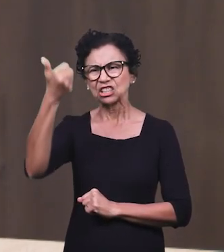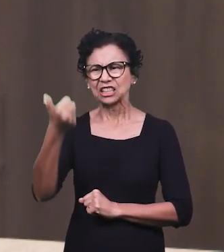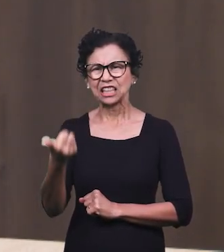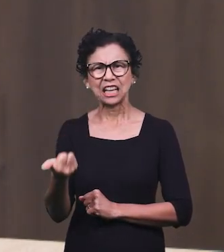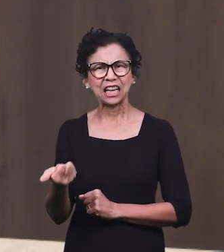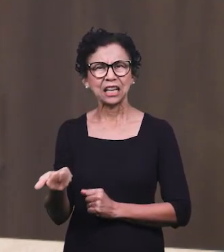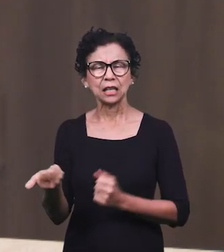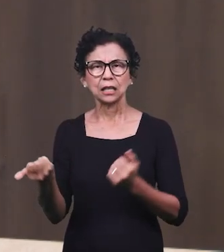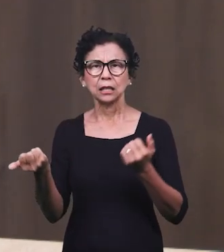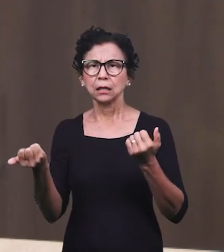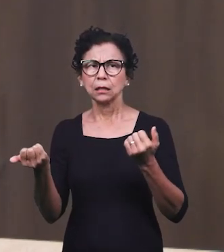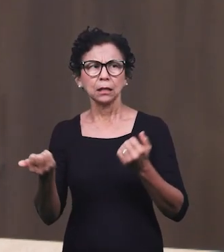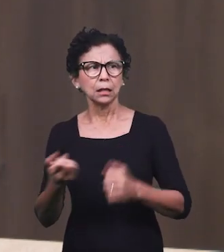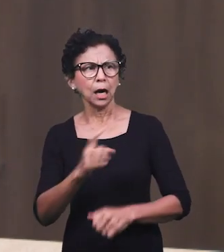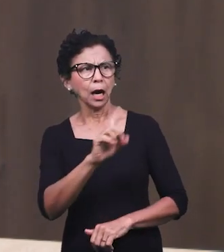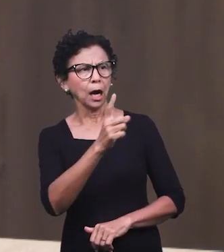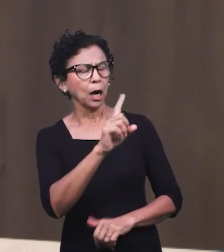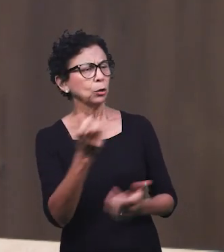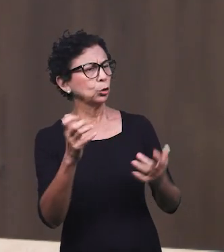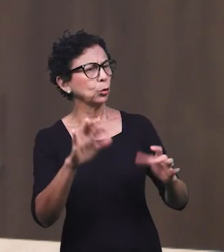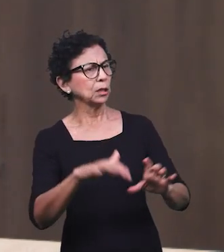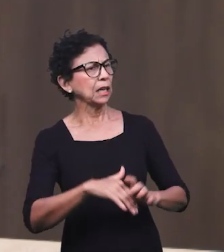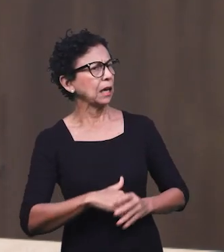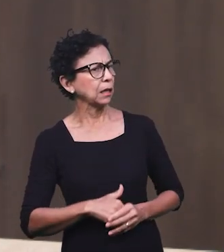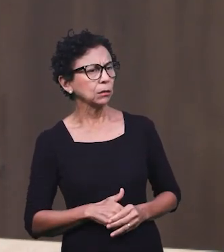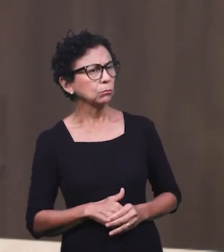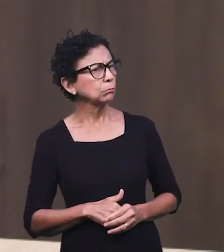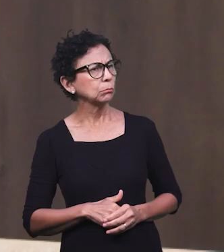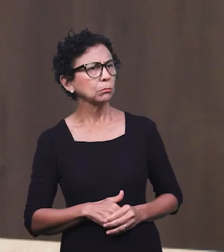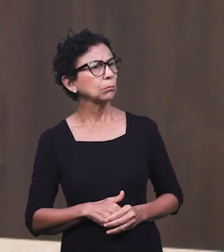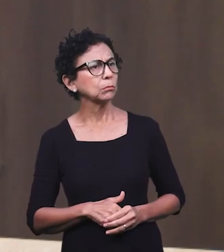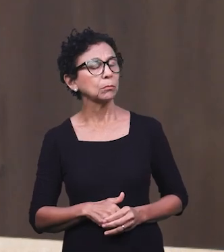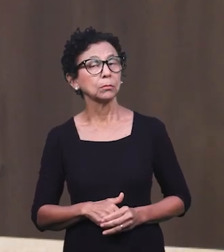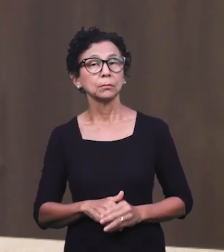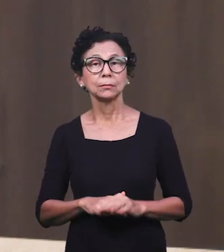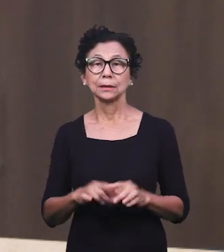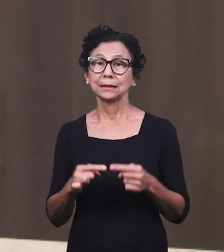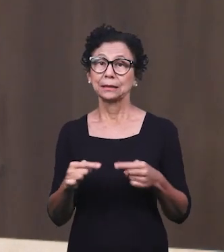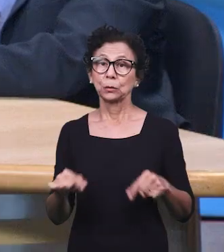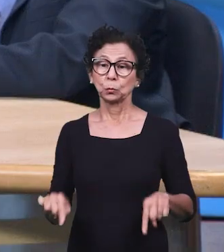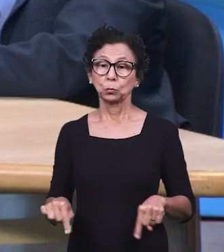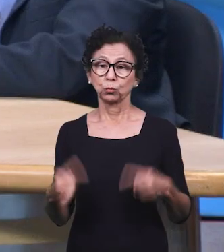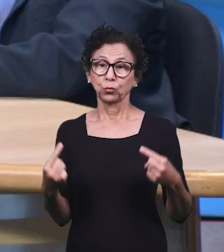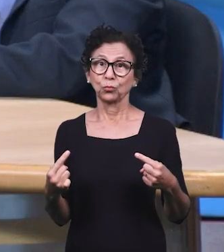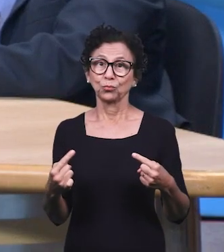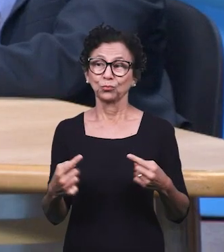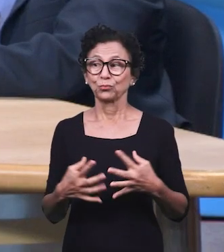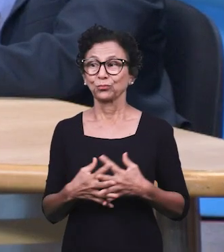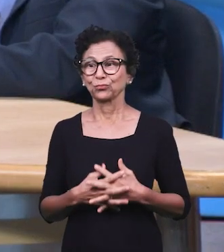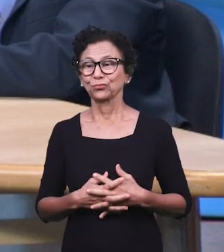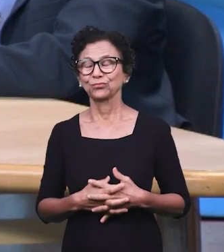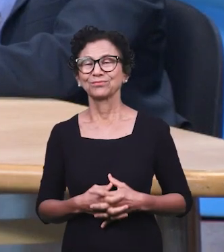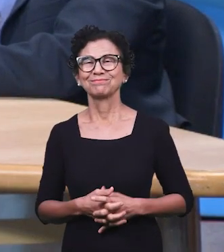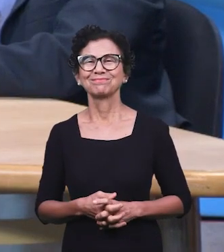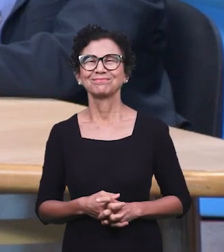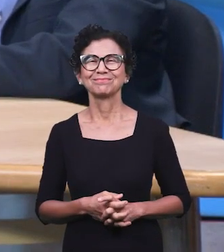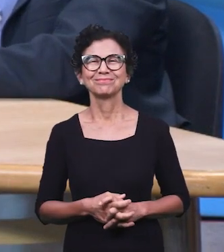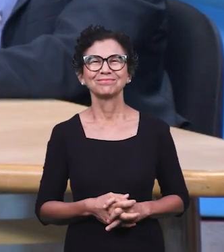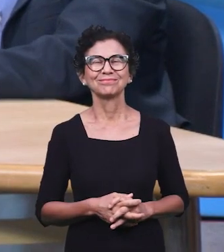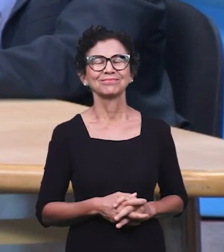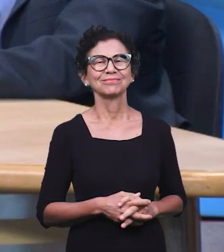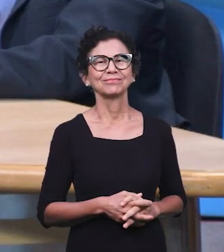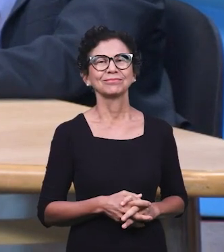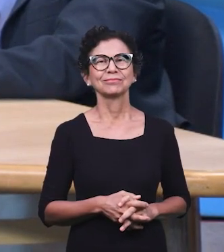sente desconforto. O que o senhor recomenda? Bom, é um desafio, né? Mas